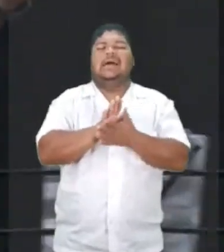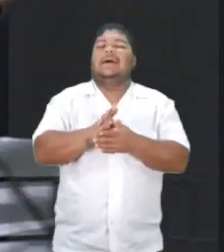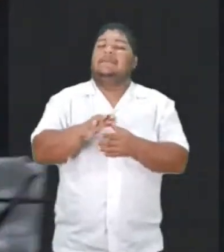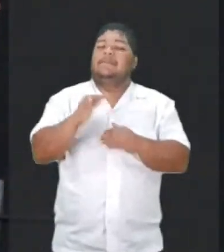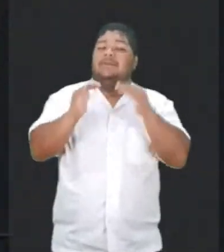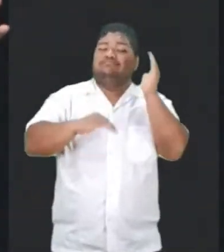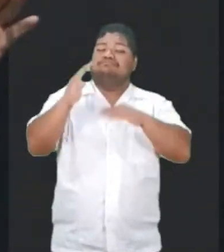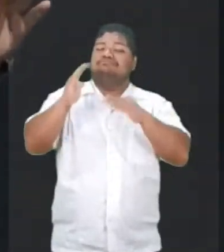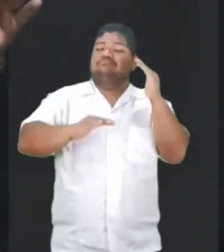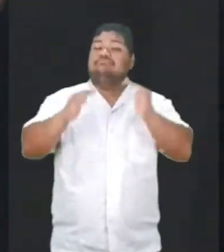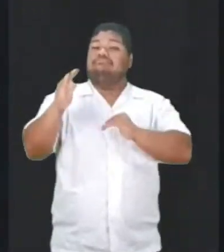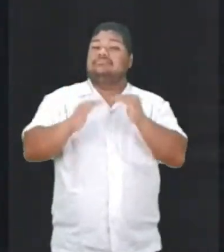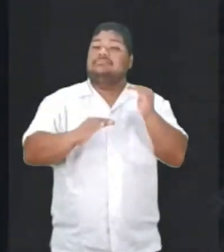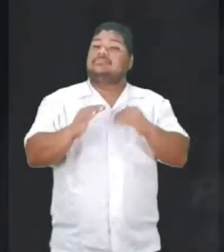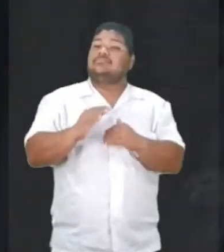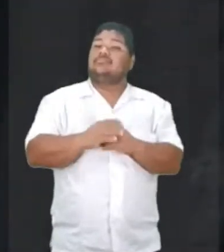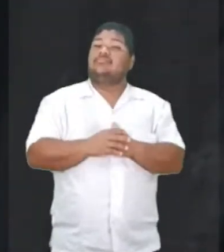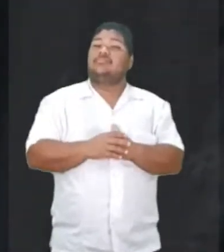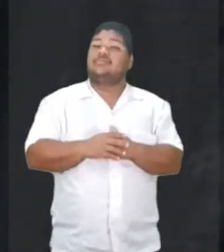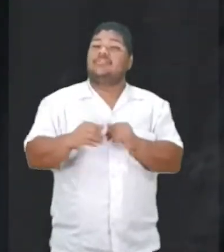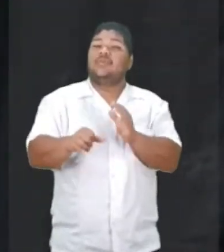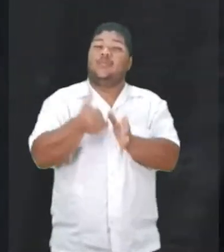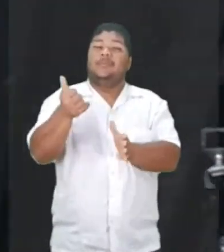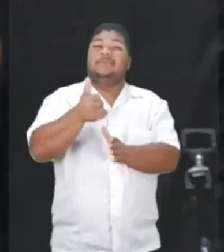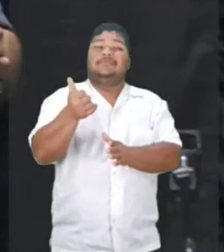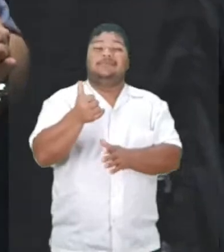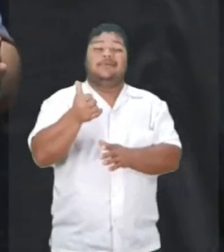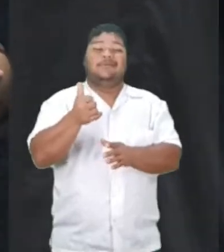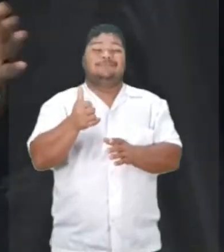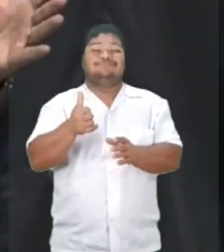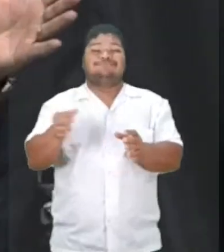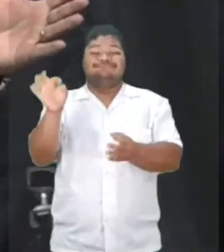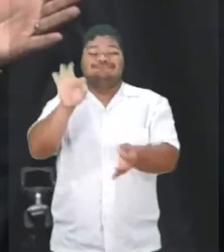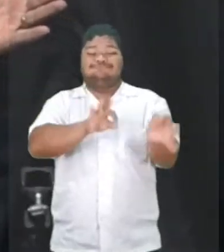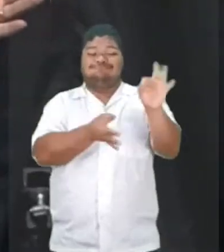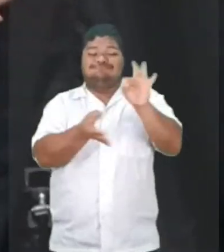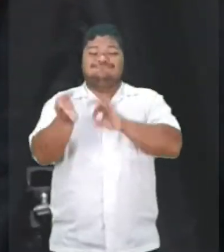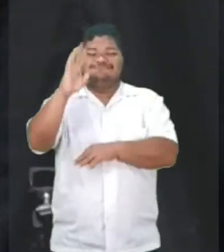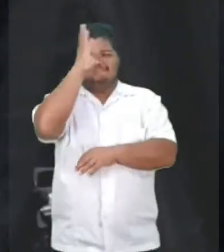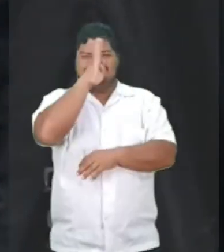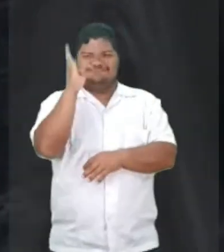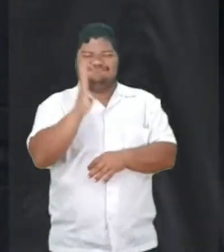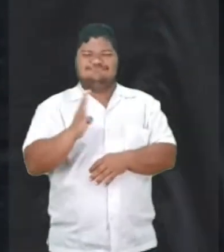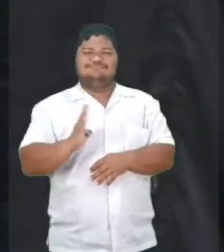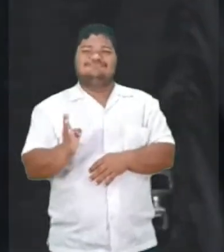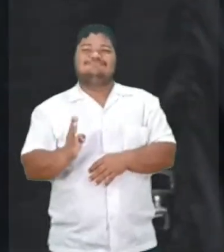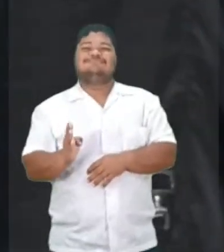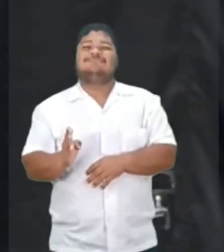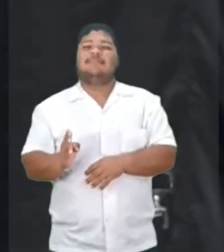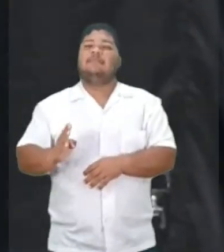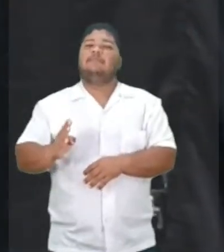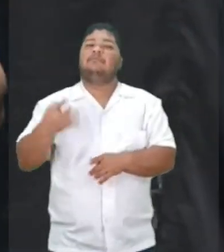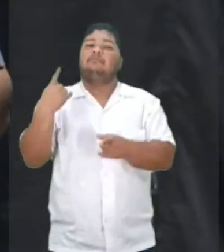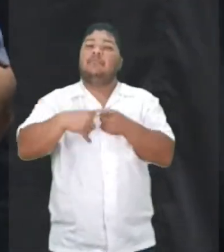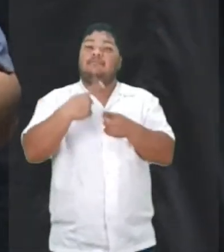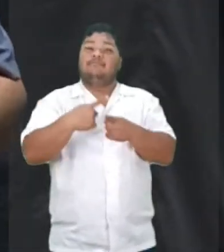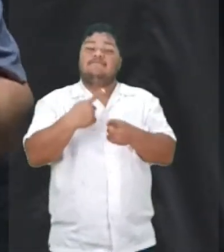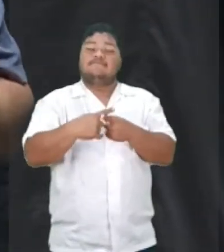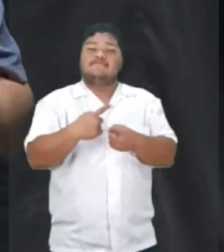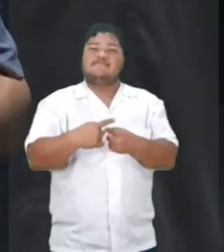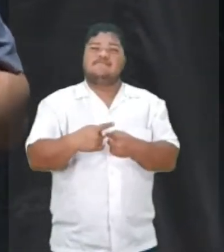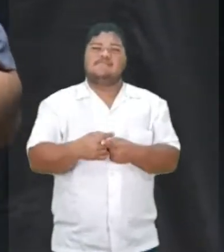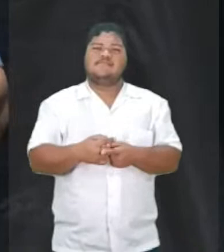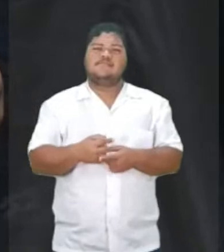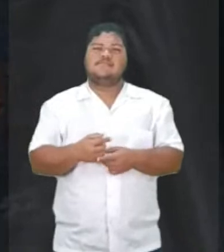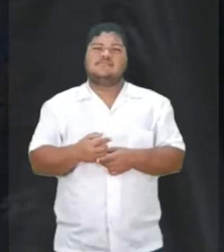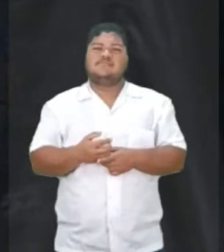é considerado o principal cientista brasileiro. E por quê? Pelos artigos publicados,